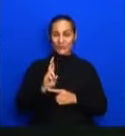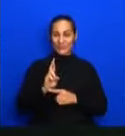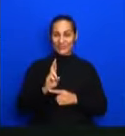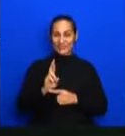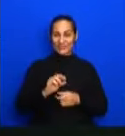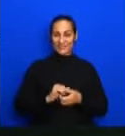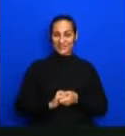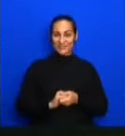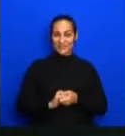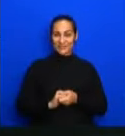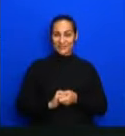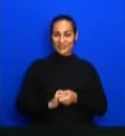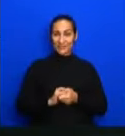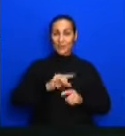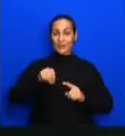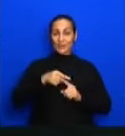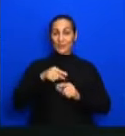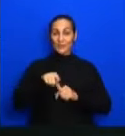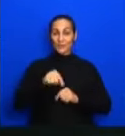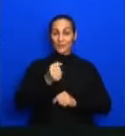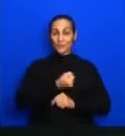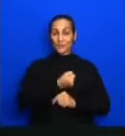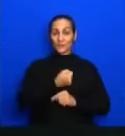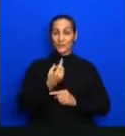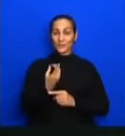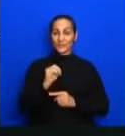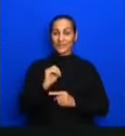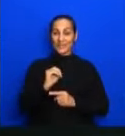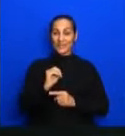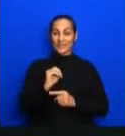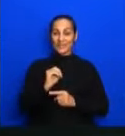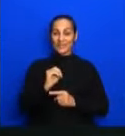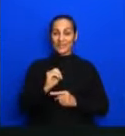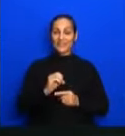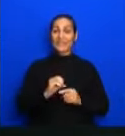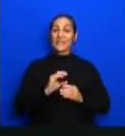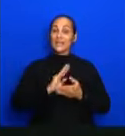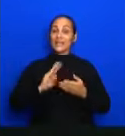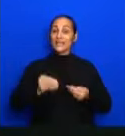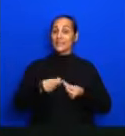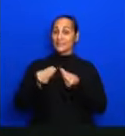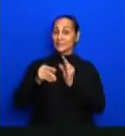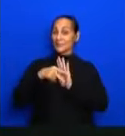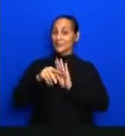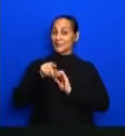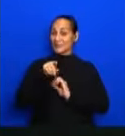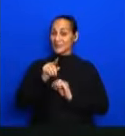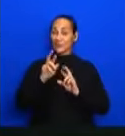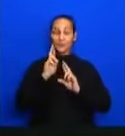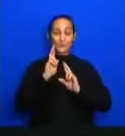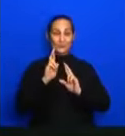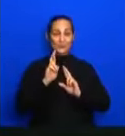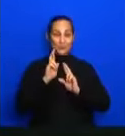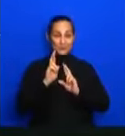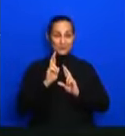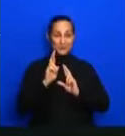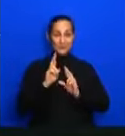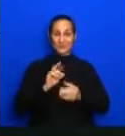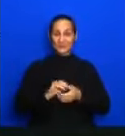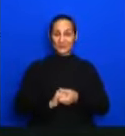de reais. Mais um número sorteado, 10, bola 10. Esse prêmio pode ser seu, fica na